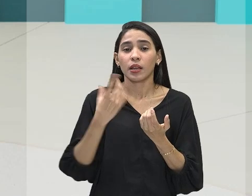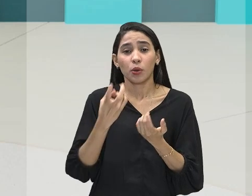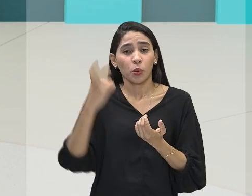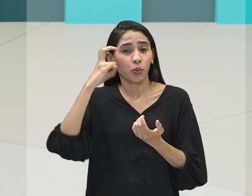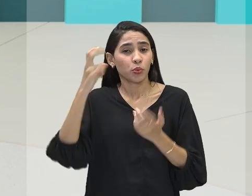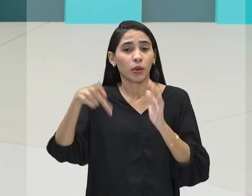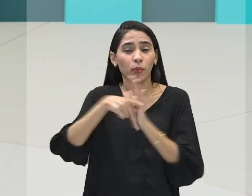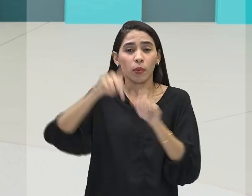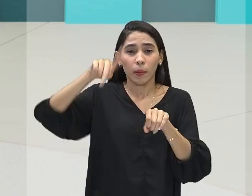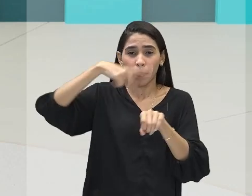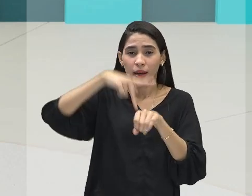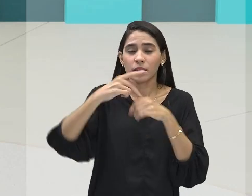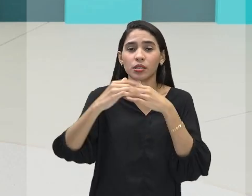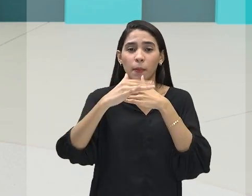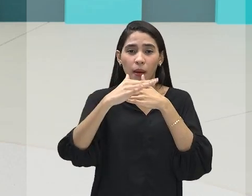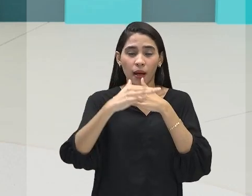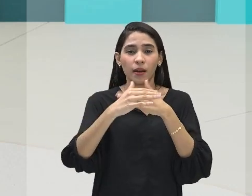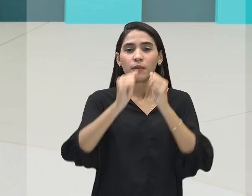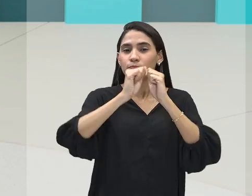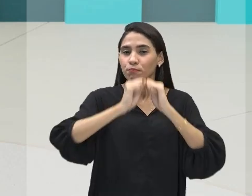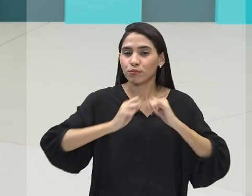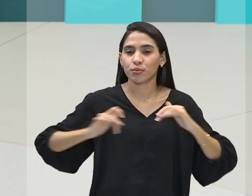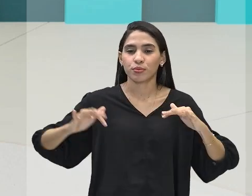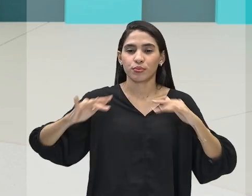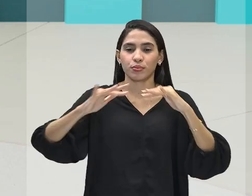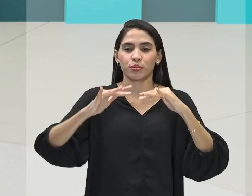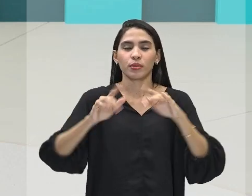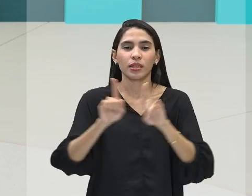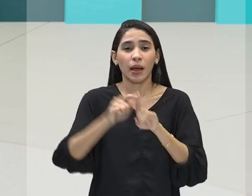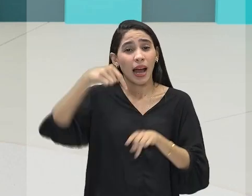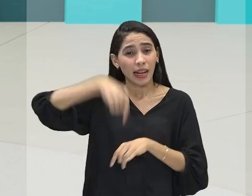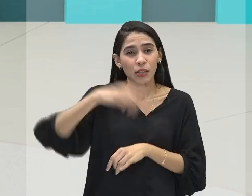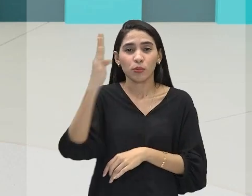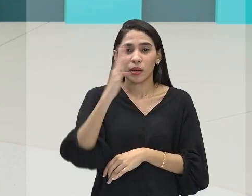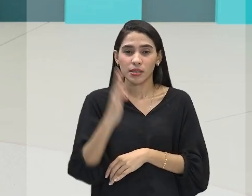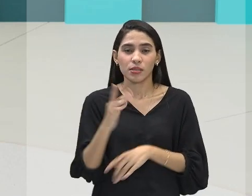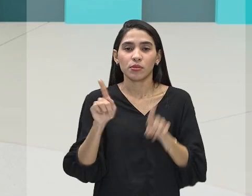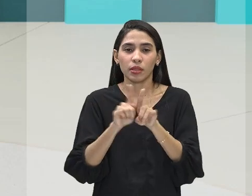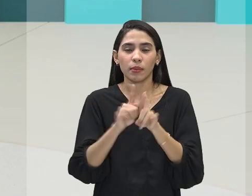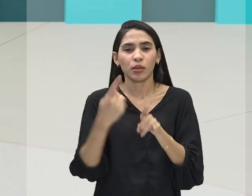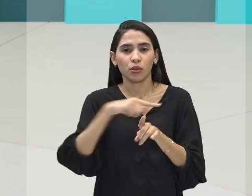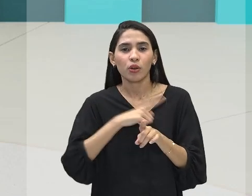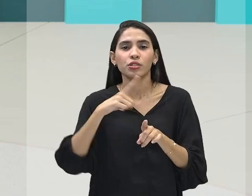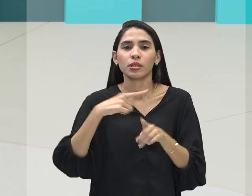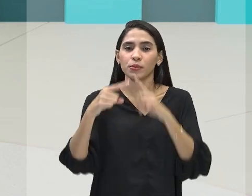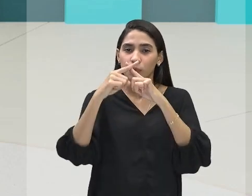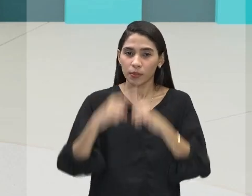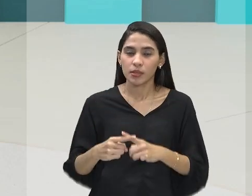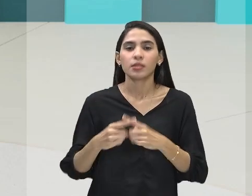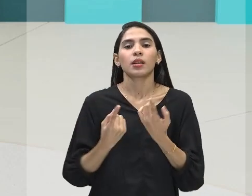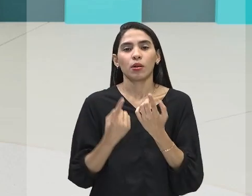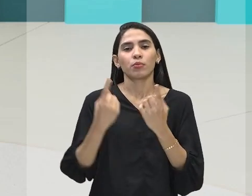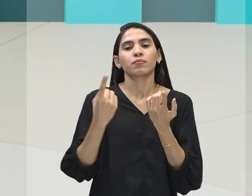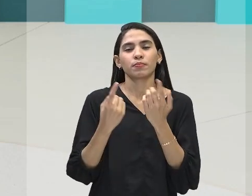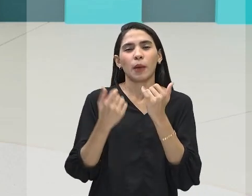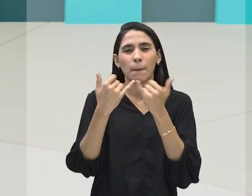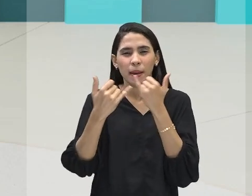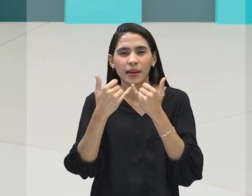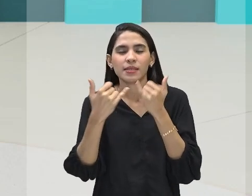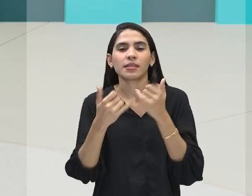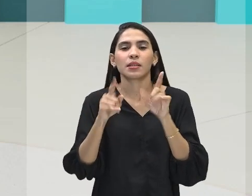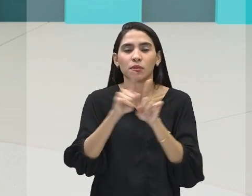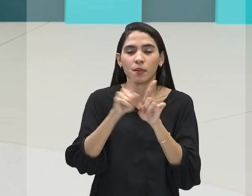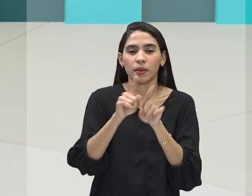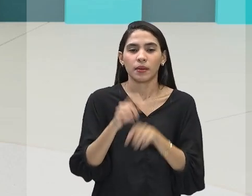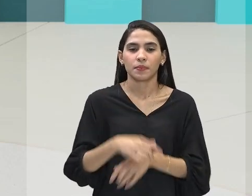desse povo e se espalhou aí por todo mundo, inclusive aqui no Brasil, que nós temos competições desses jogos, a celebração desses